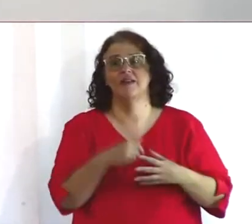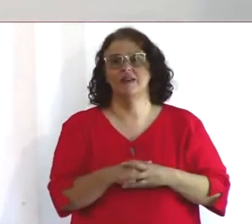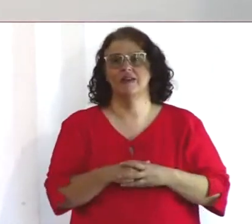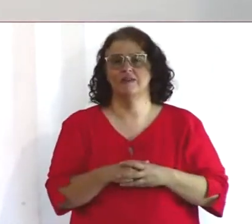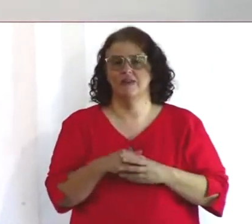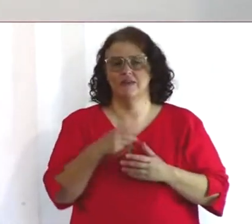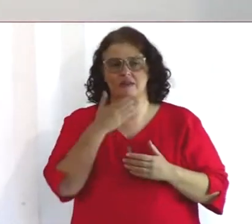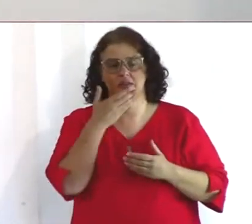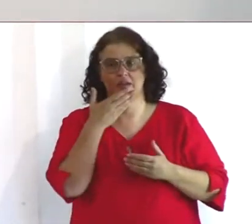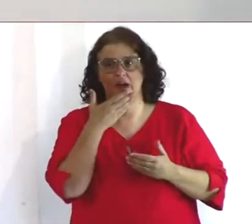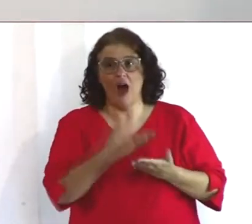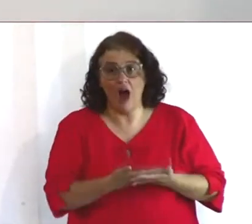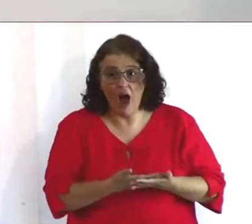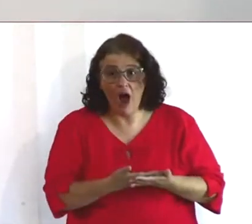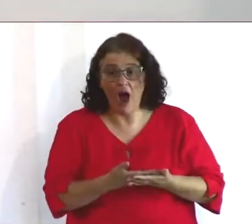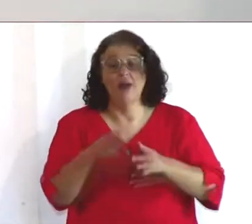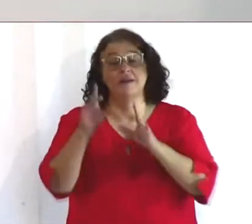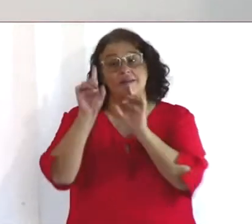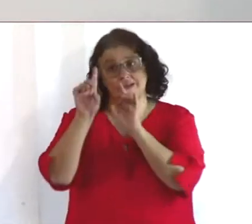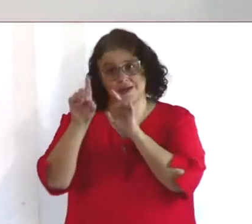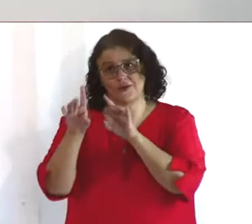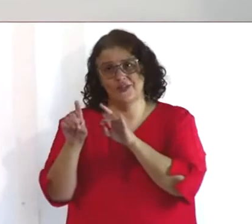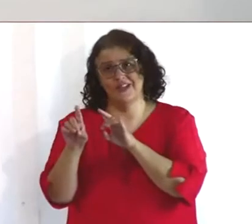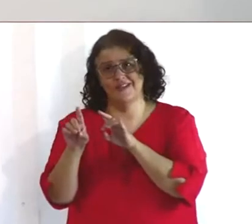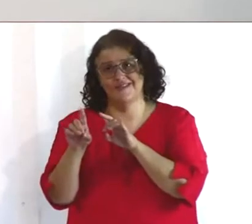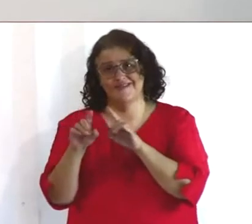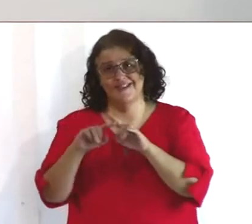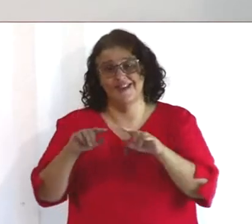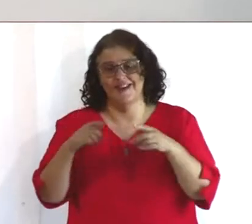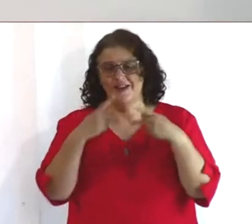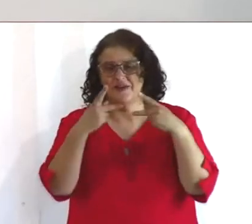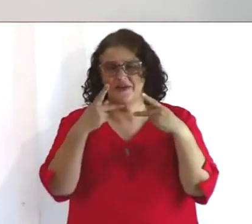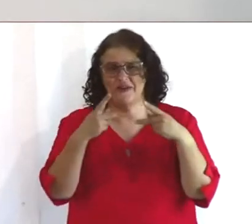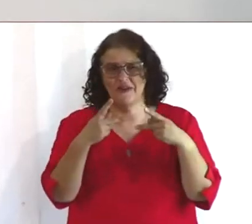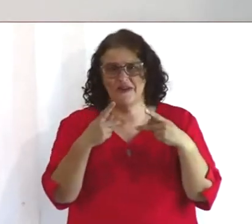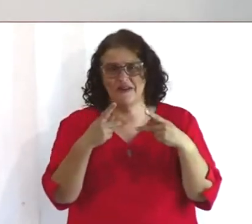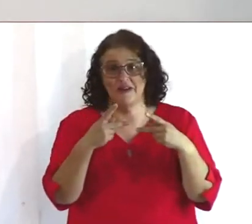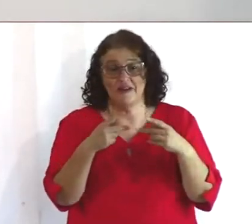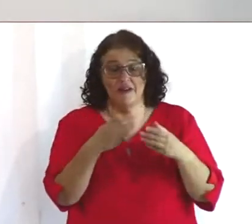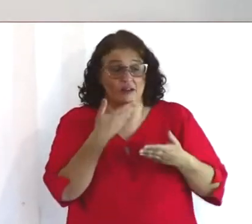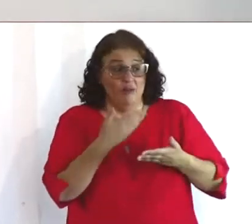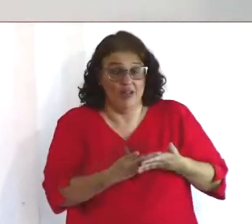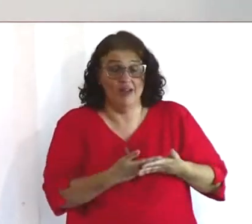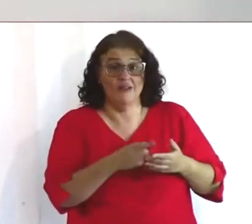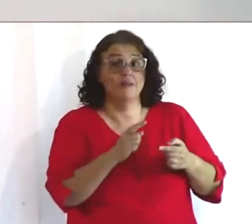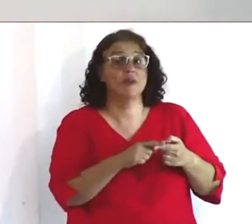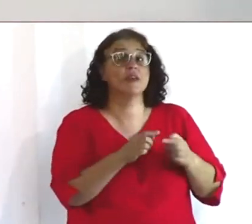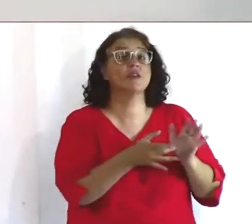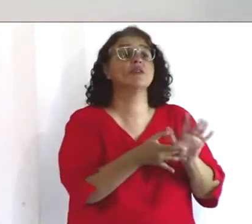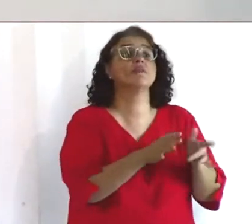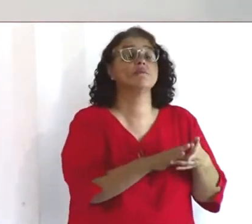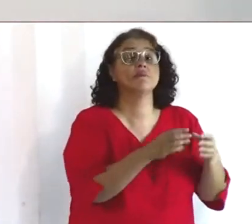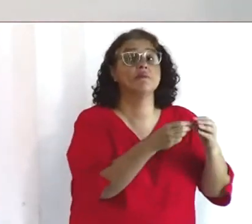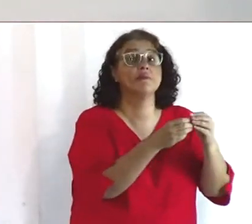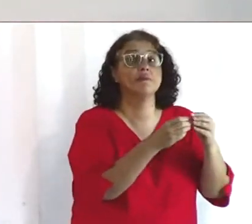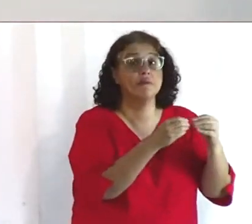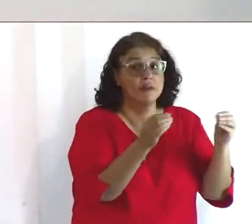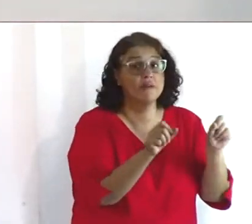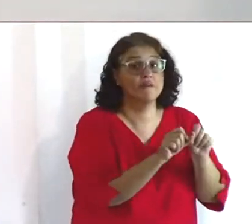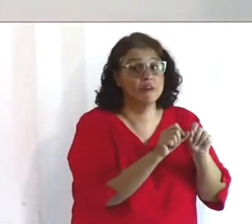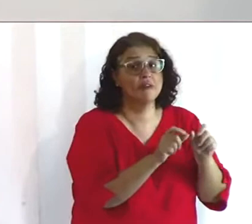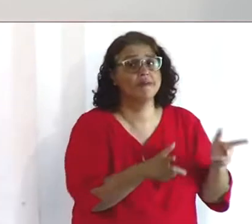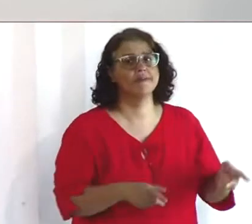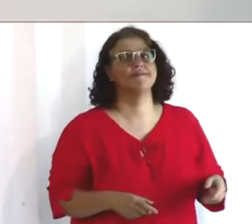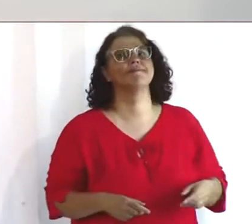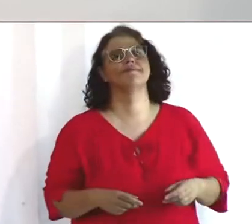estão admirados do que ele fez, pelo que ele fez. E então eles dizem, que é isso? Quem